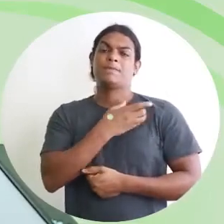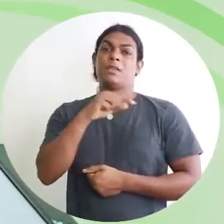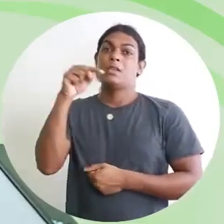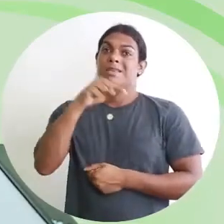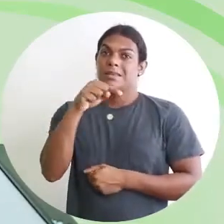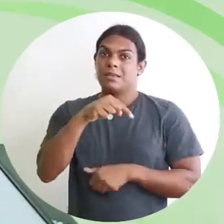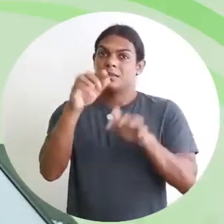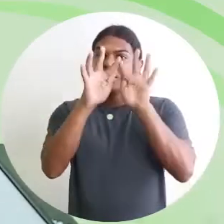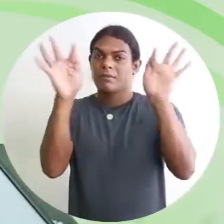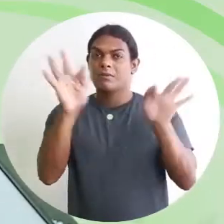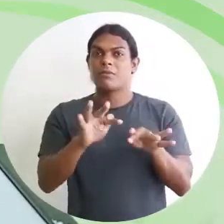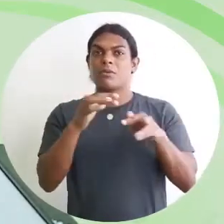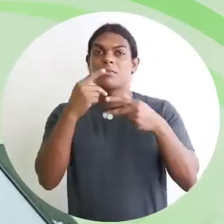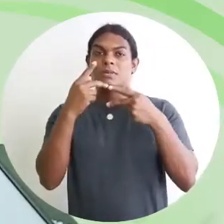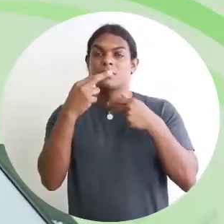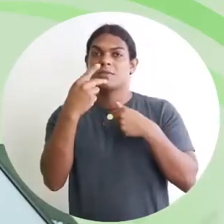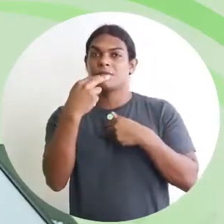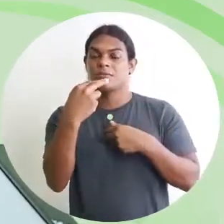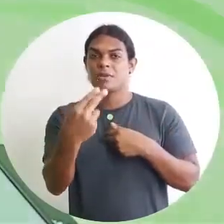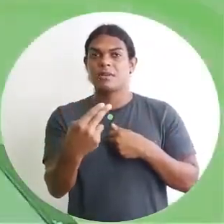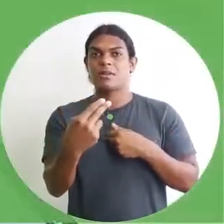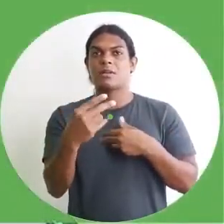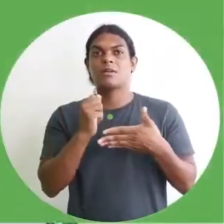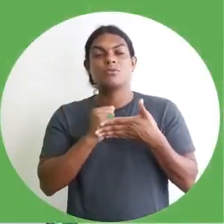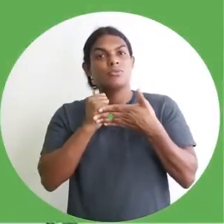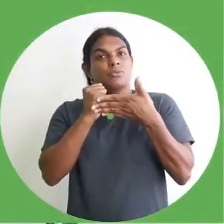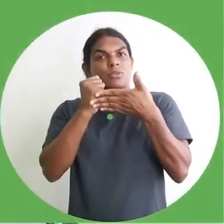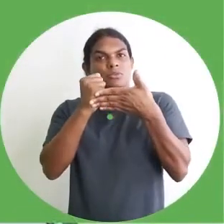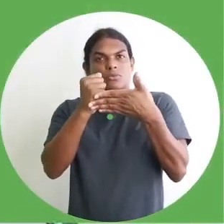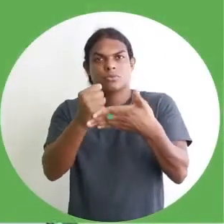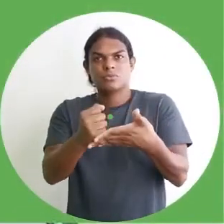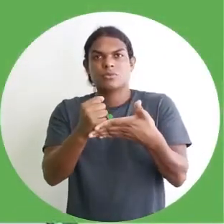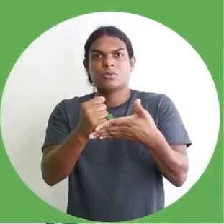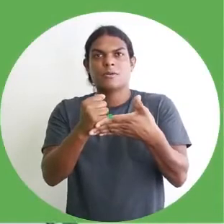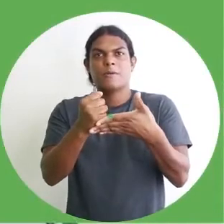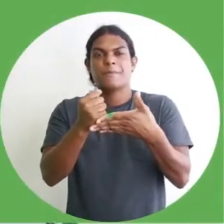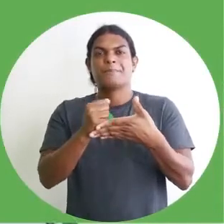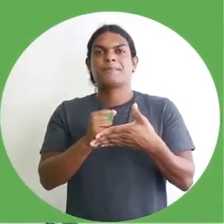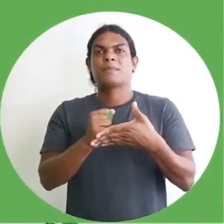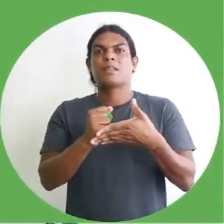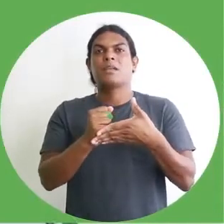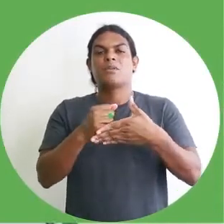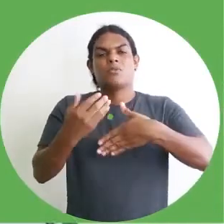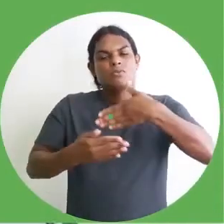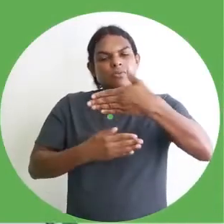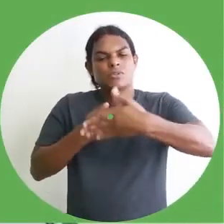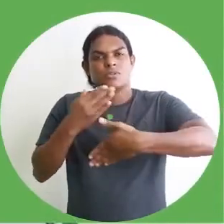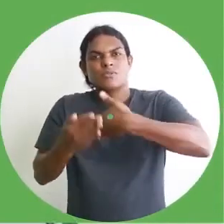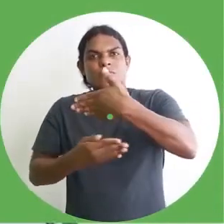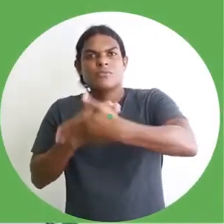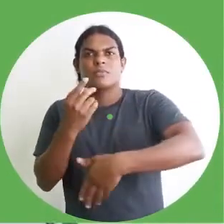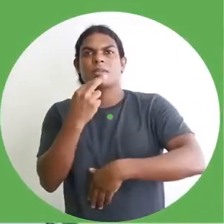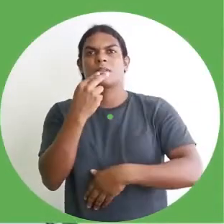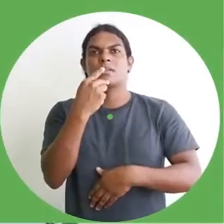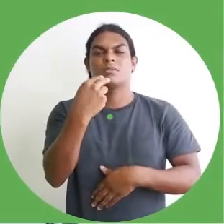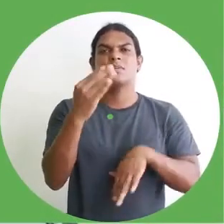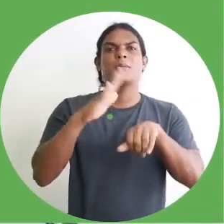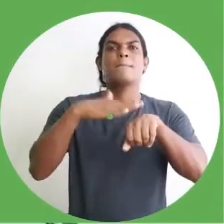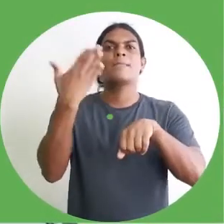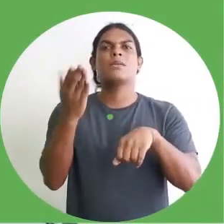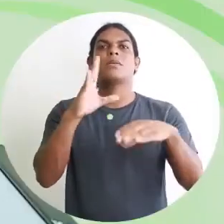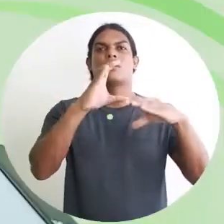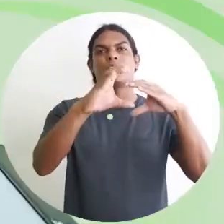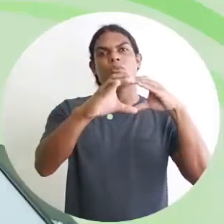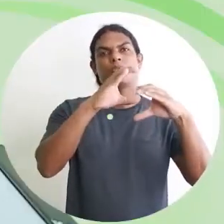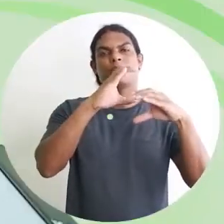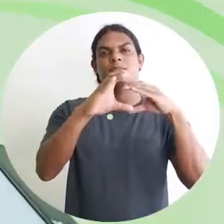essa forma de falar, ela nos dá um suporte, dando estímulos, contribuindo para o desenvolvimento da linguagem e a melhoria da